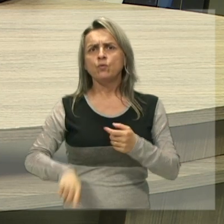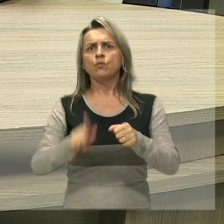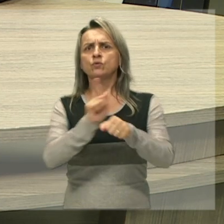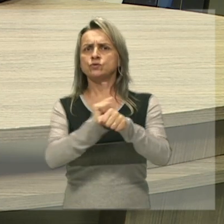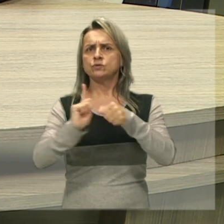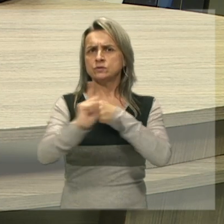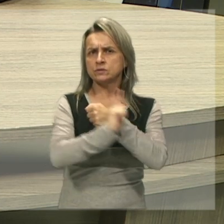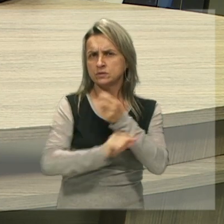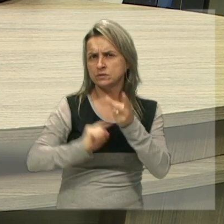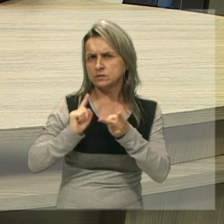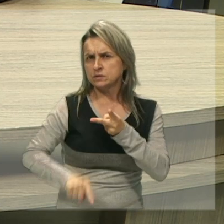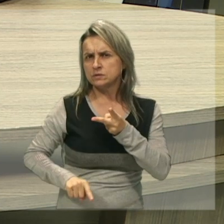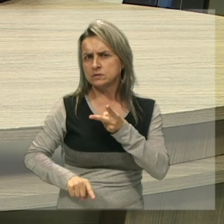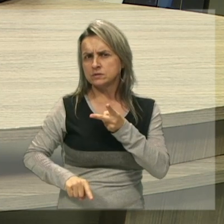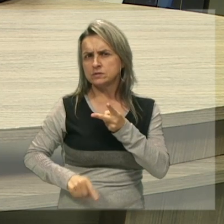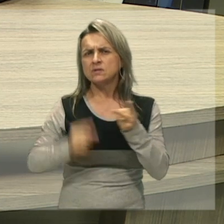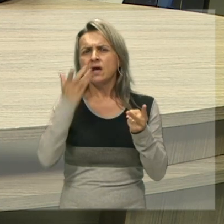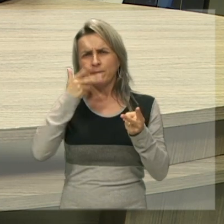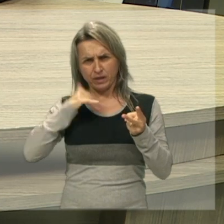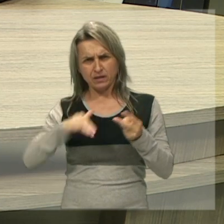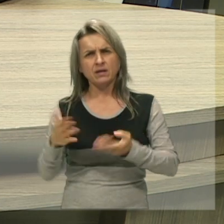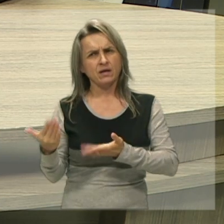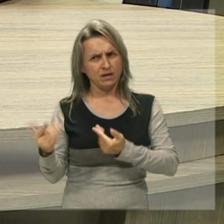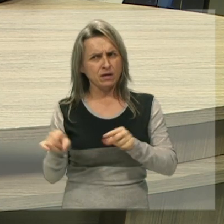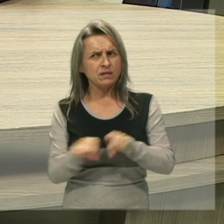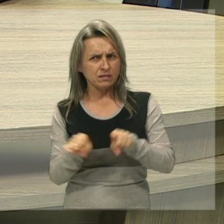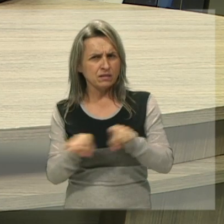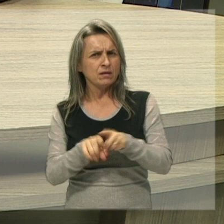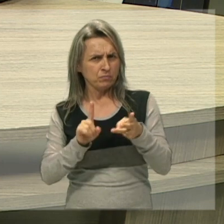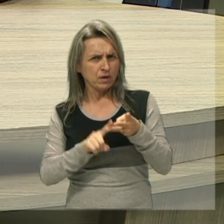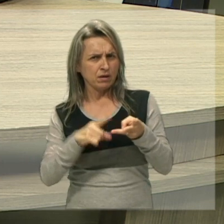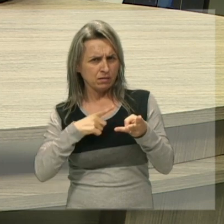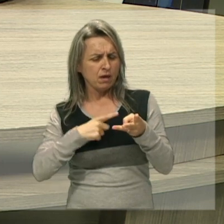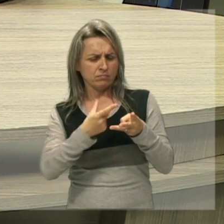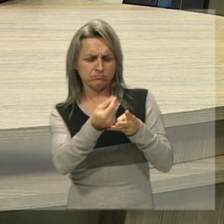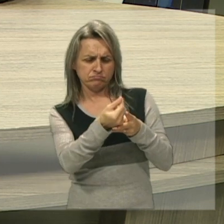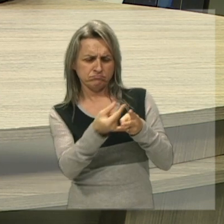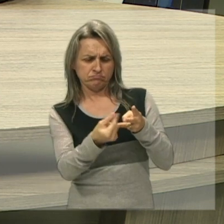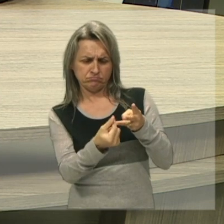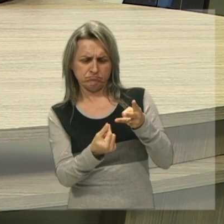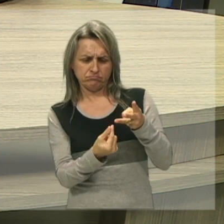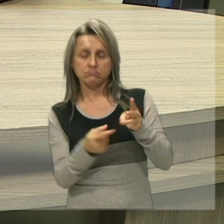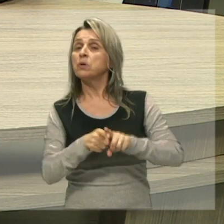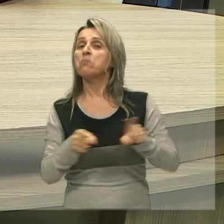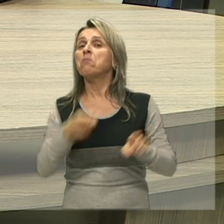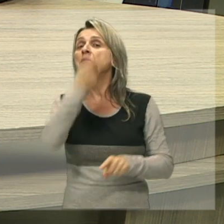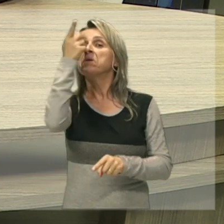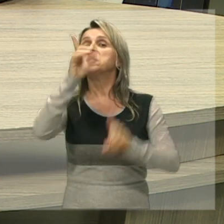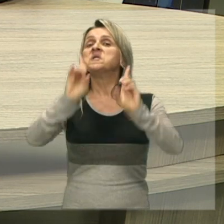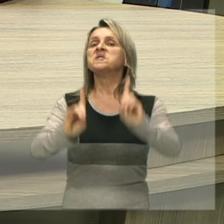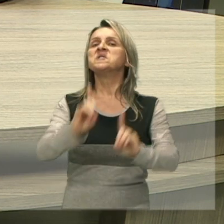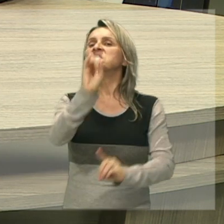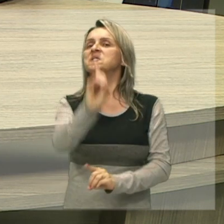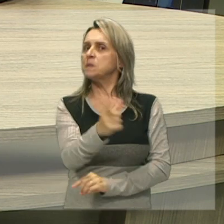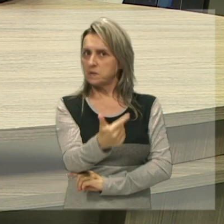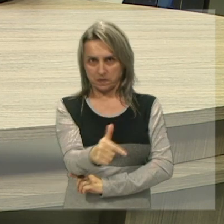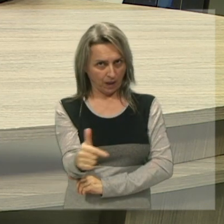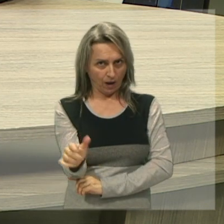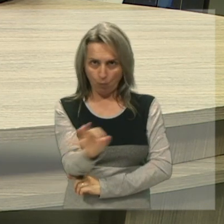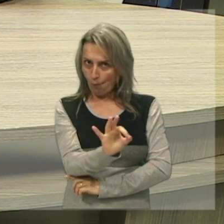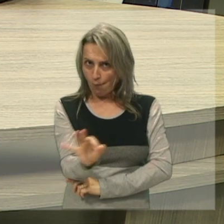existe o fundo também para criança e adolescente, se eu não me engano, e a pessoa com deficiência, os direitos da pessoa com deficiência não